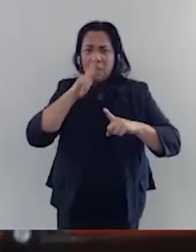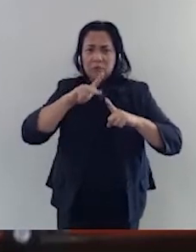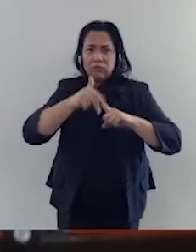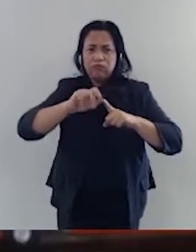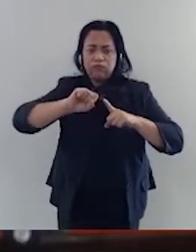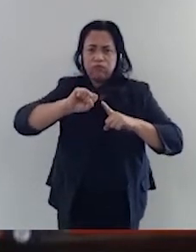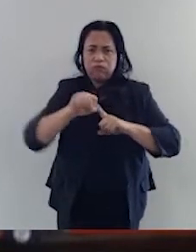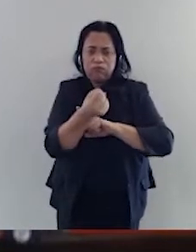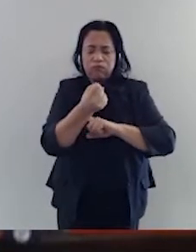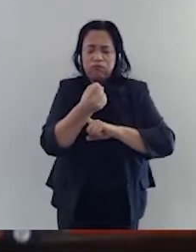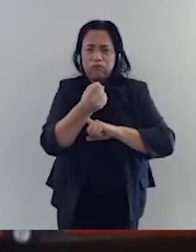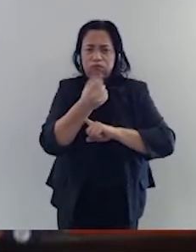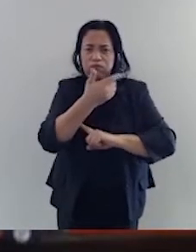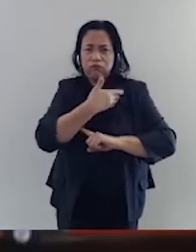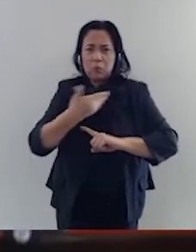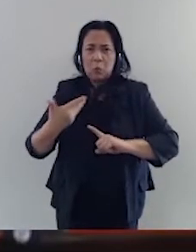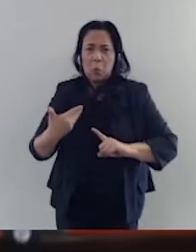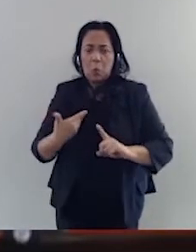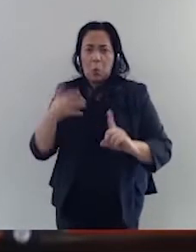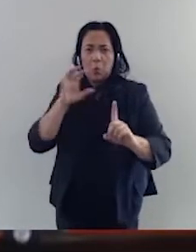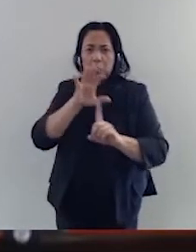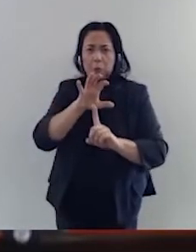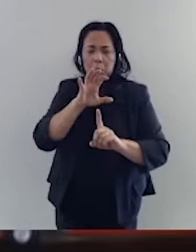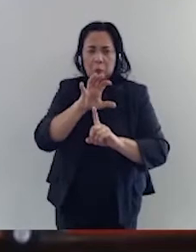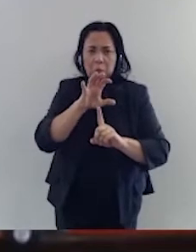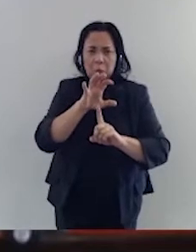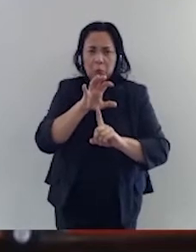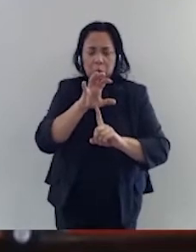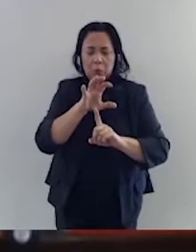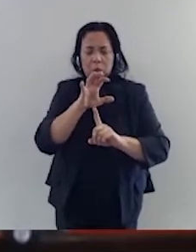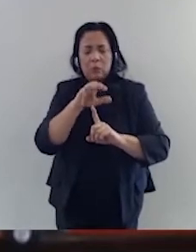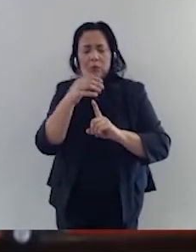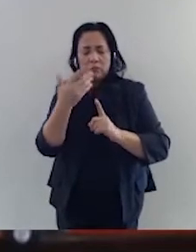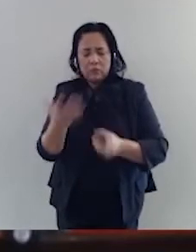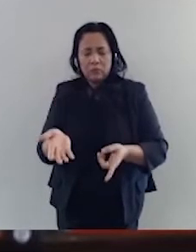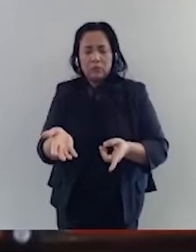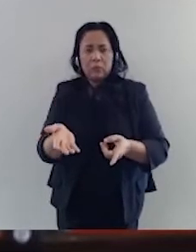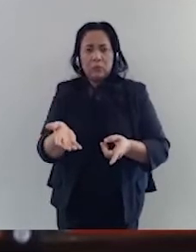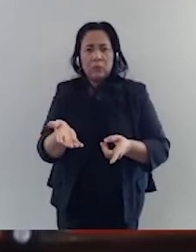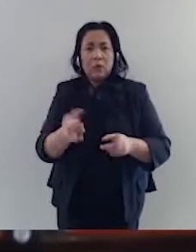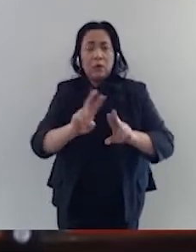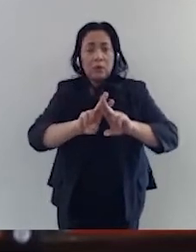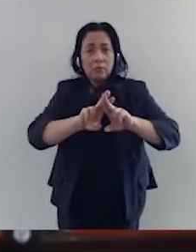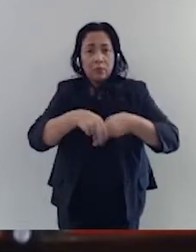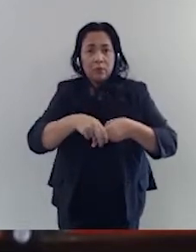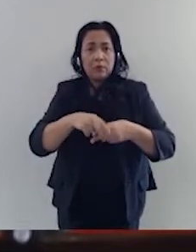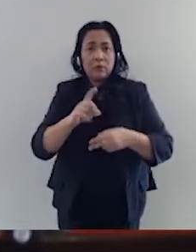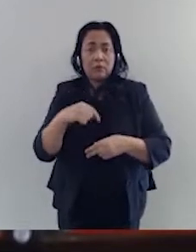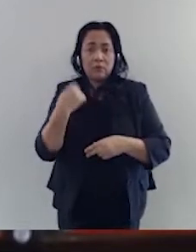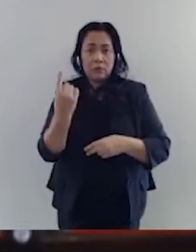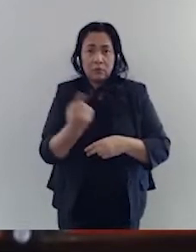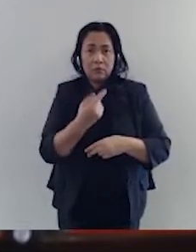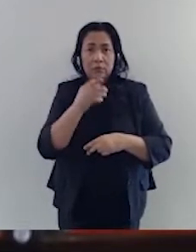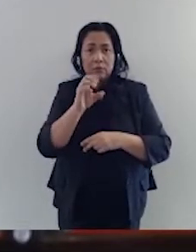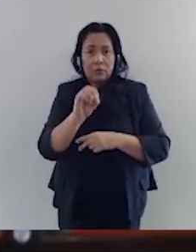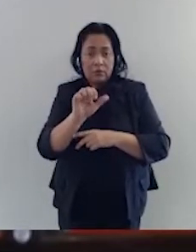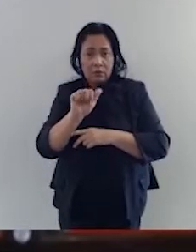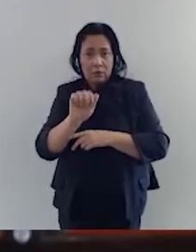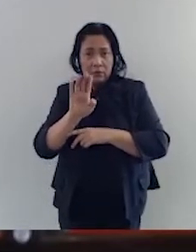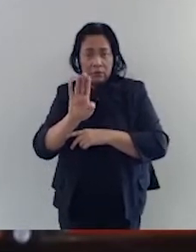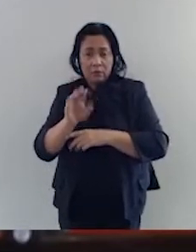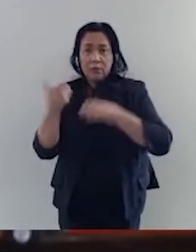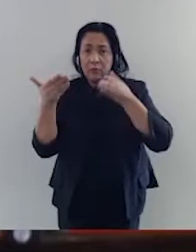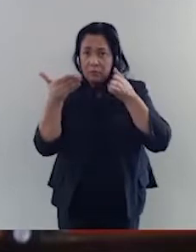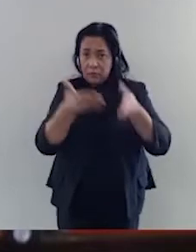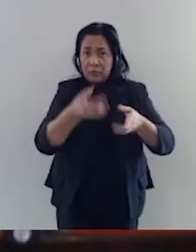que sempre dominou a nossa experiência constitucional. E foi com esse espírito que nós, da Ordem, participamos do